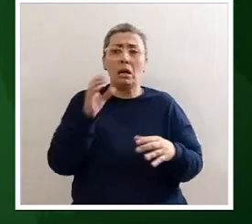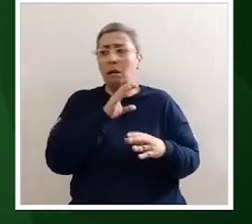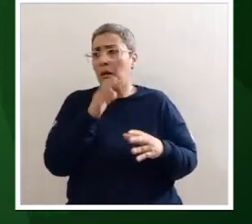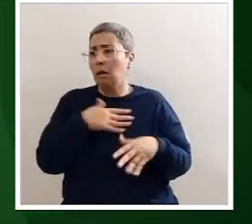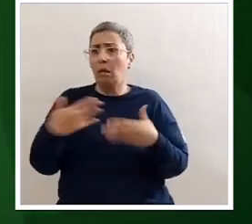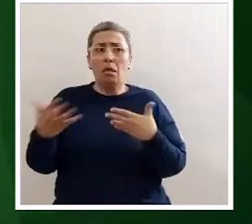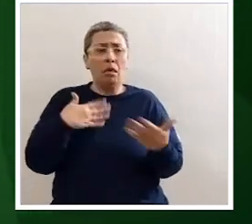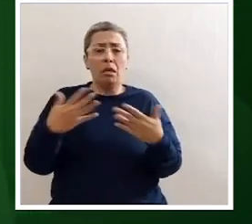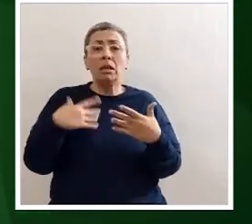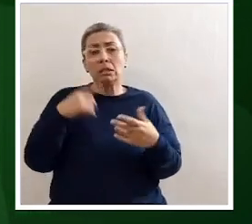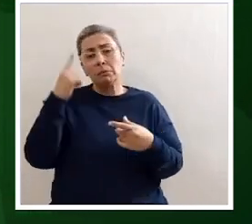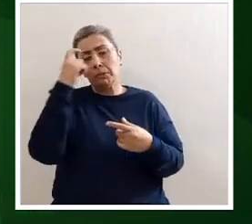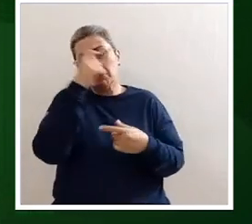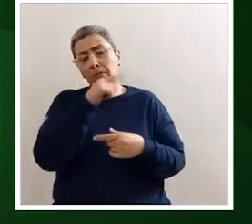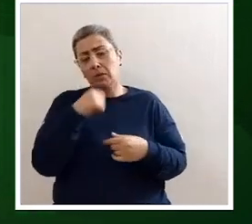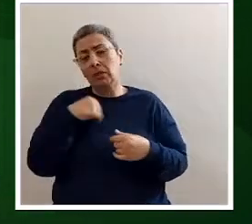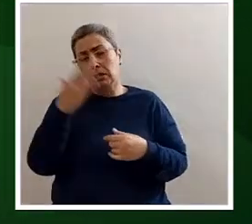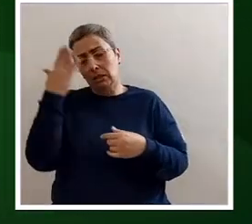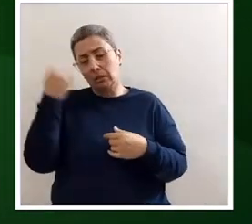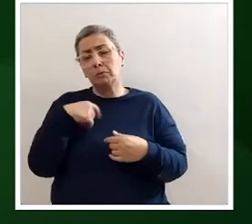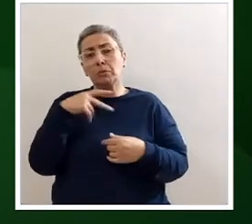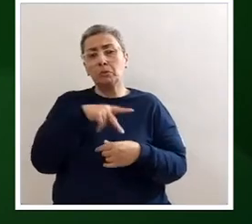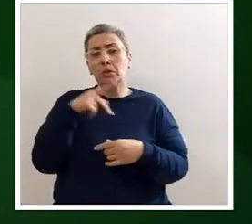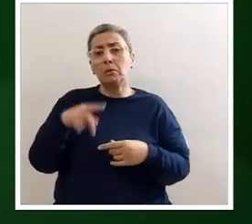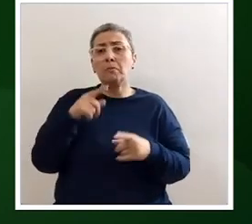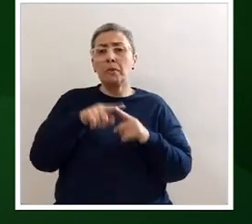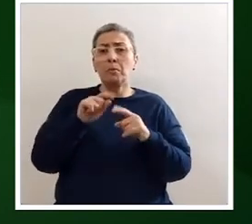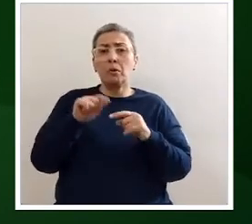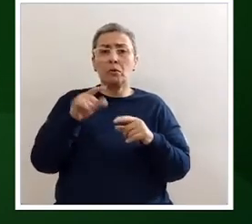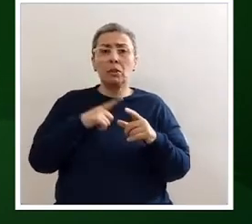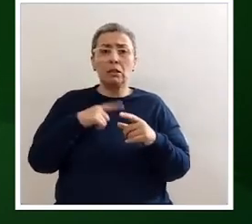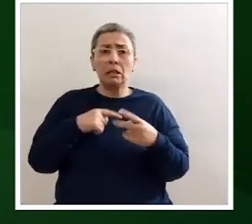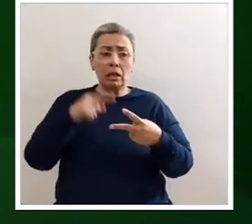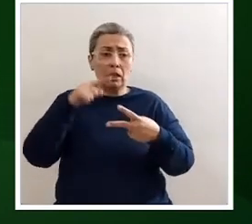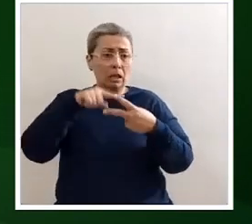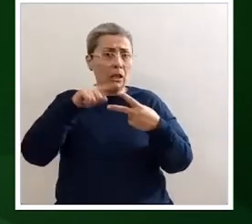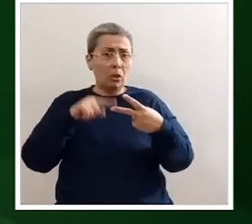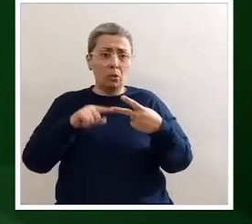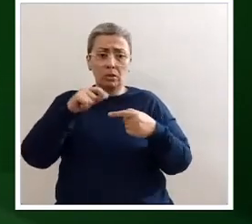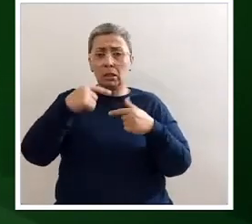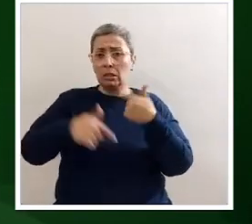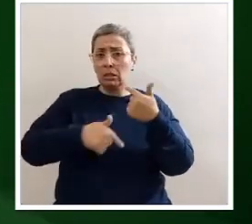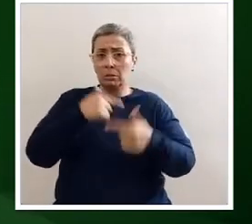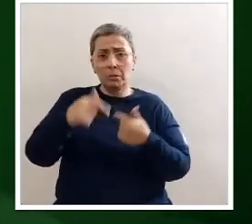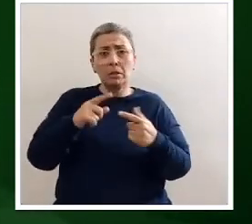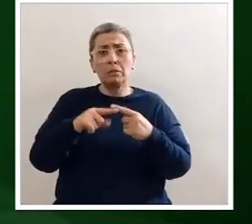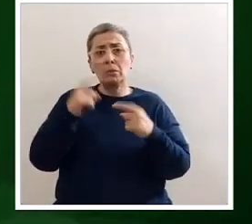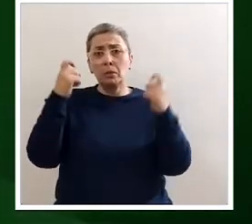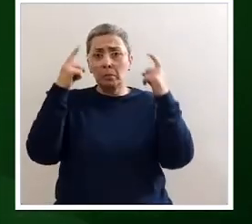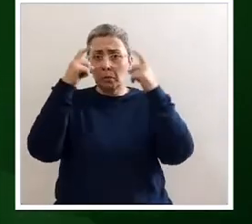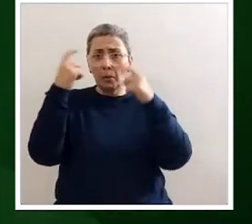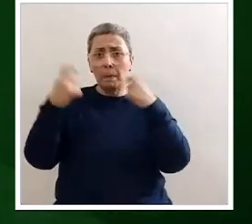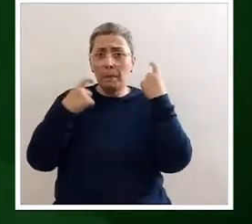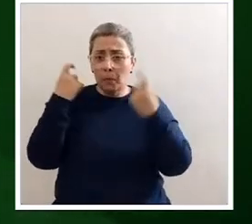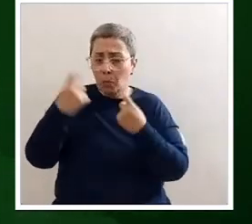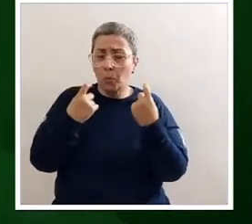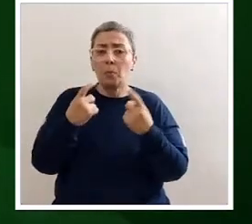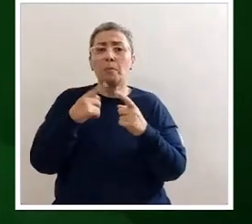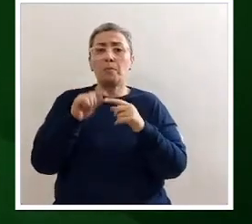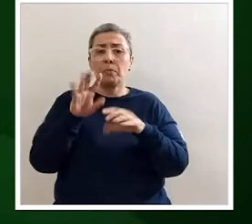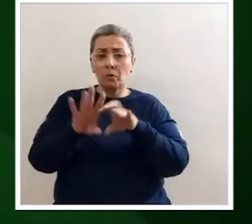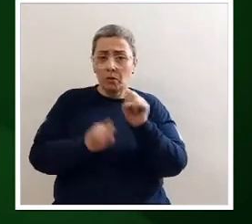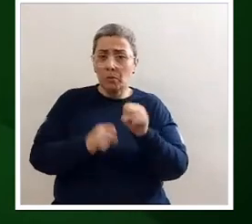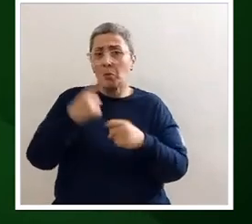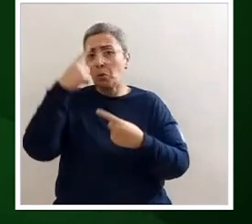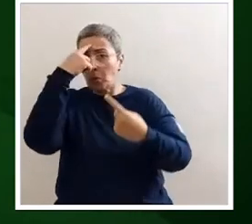e a gente sabe a dificuldade do professor o professor que acumula por isso que a gente se preocupa muito em fazer essas formações em